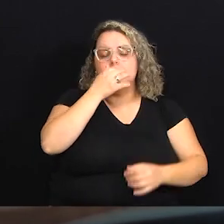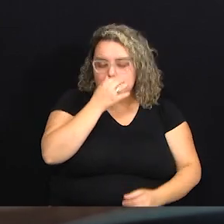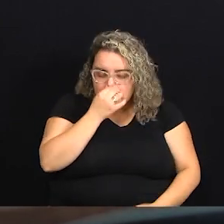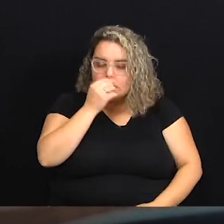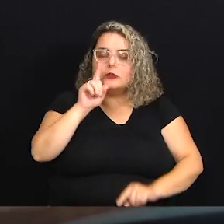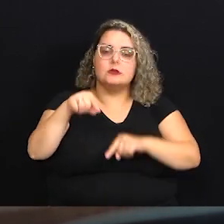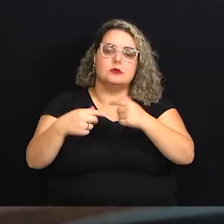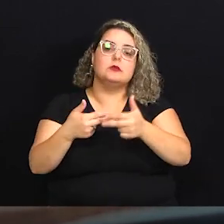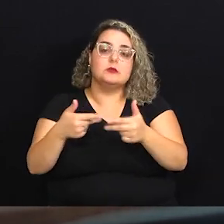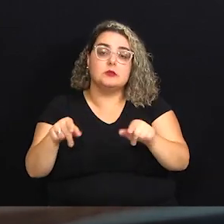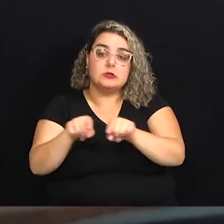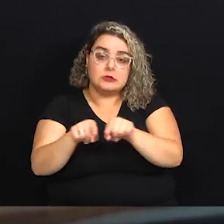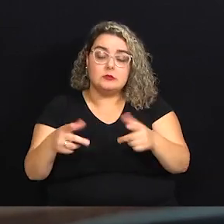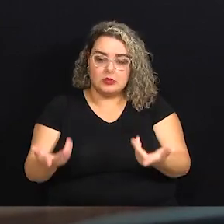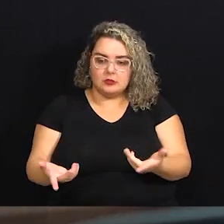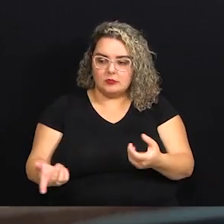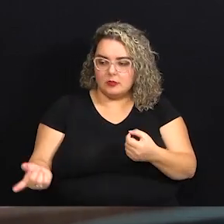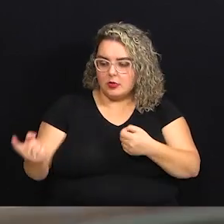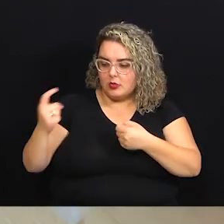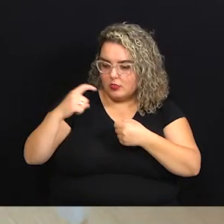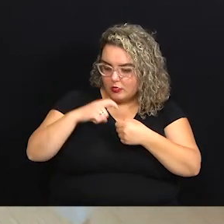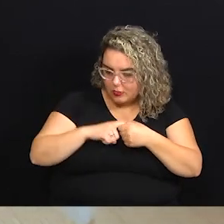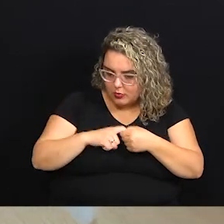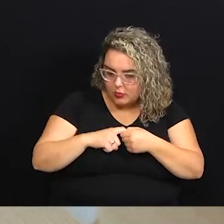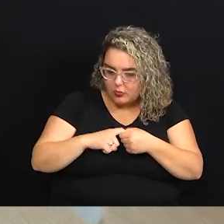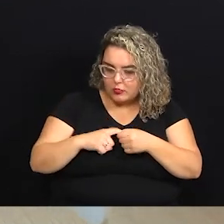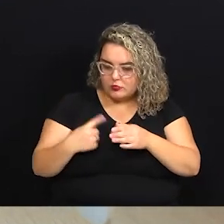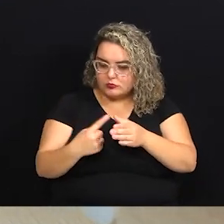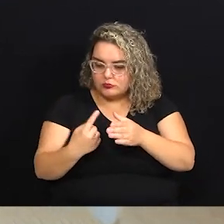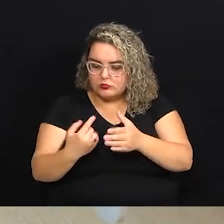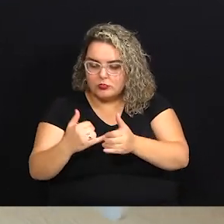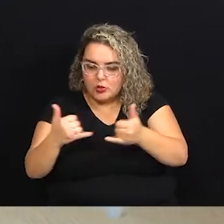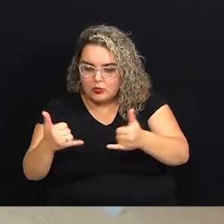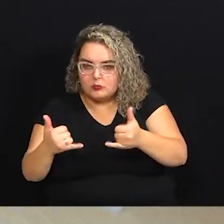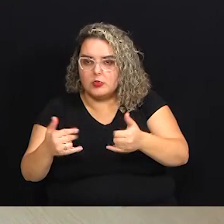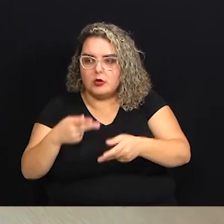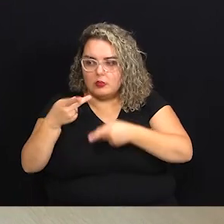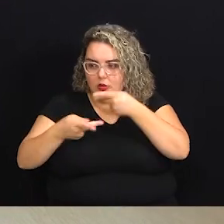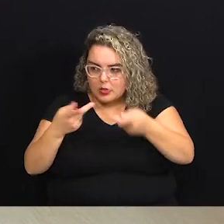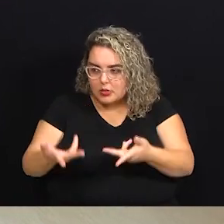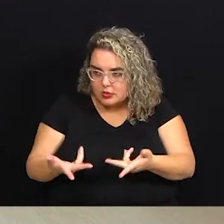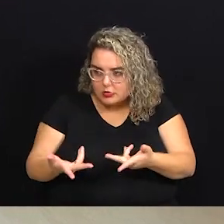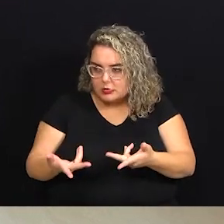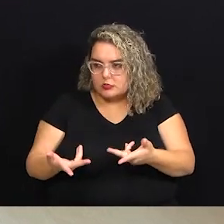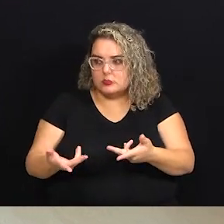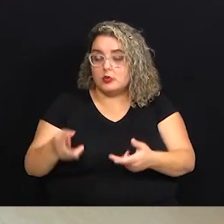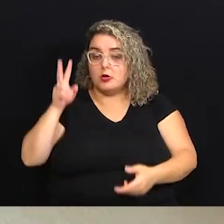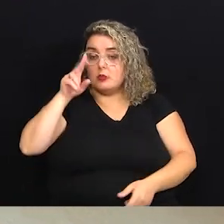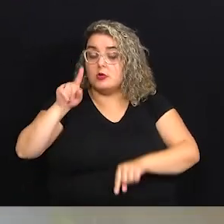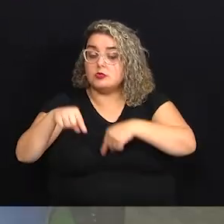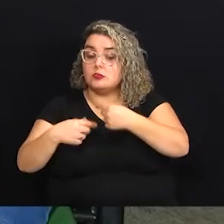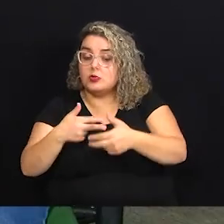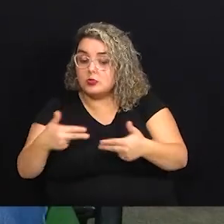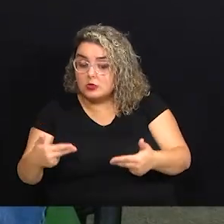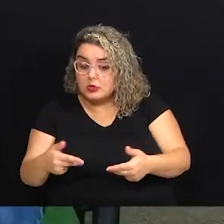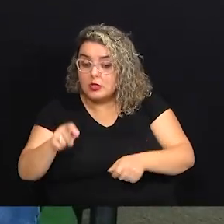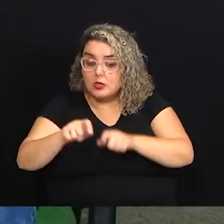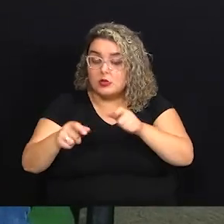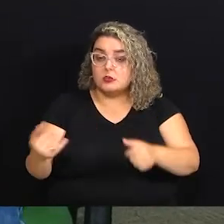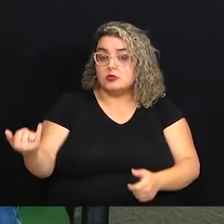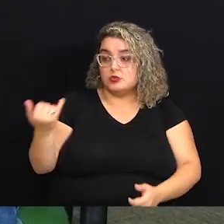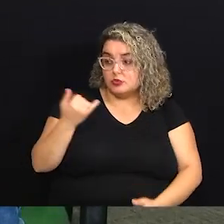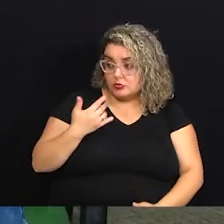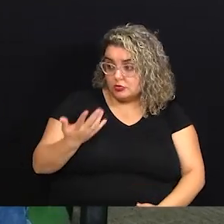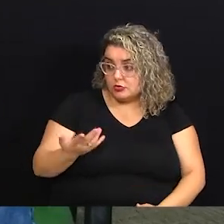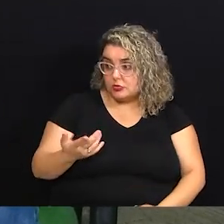e outras questões também. Voltando aos eletrodomésticos ali que a gente estava falando no começo, eu lembrei de uma outra coisa